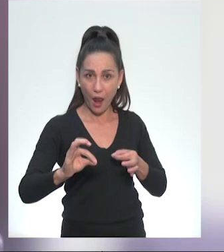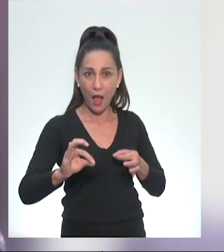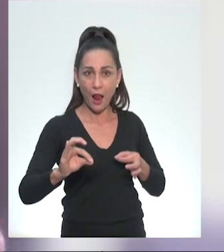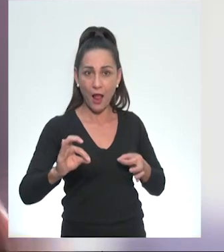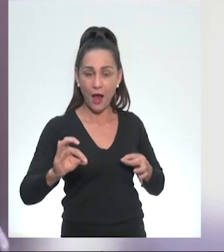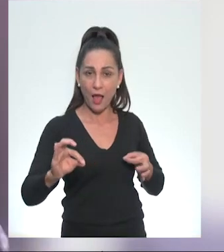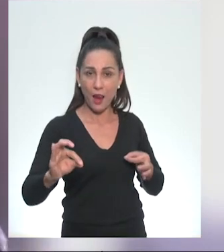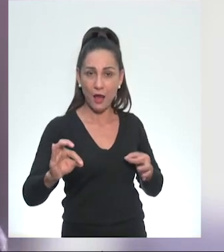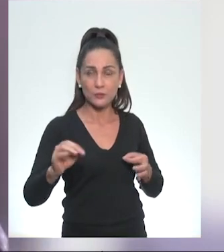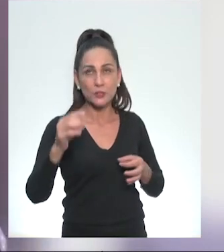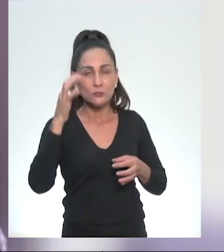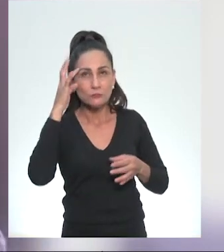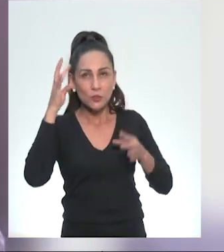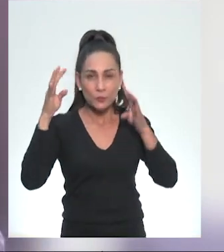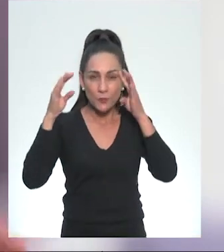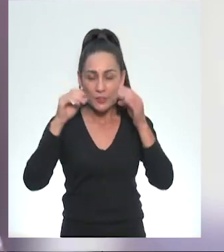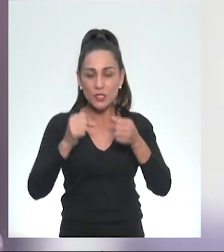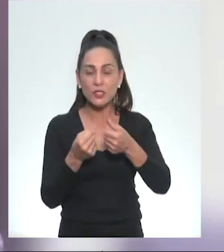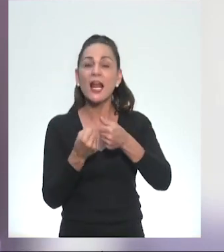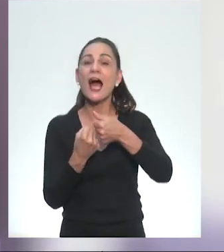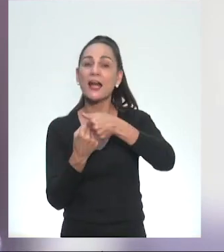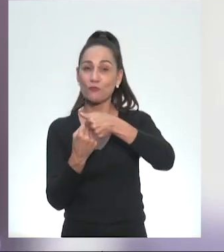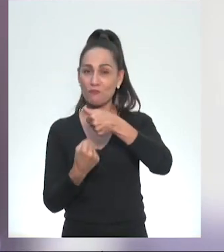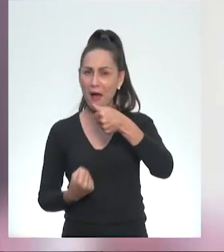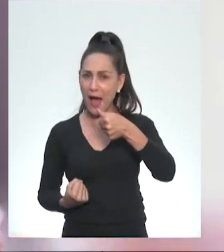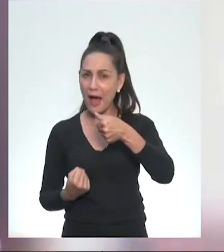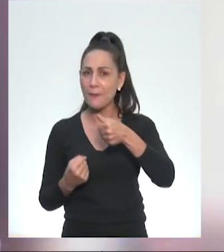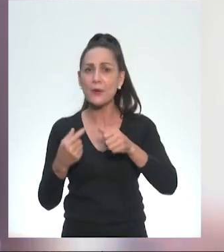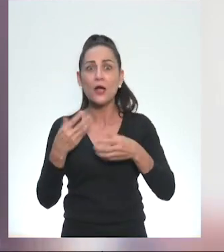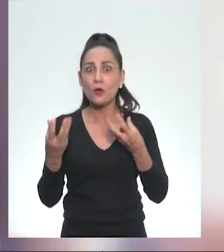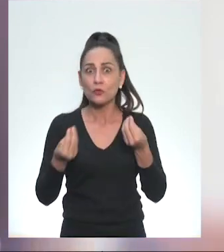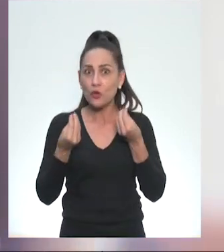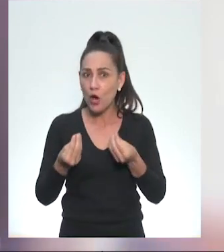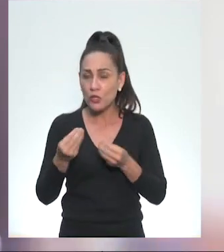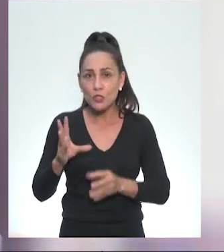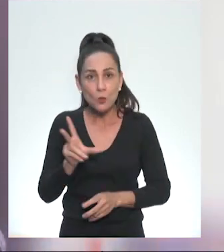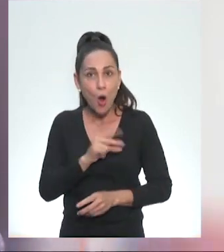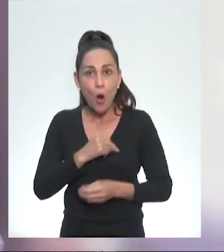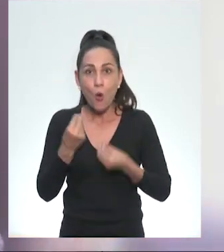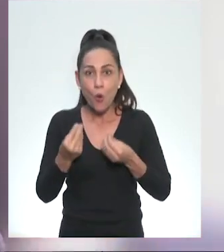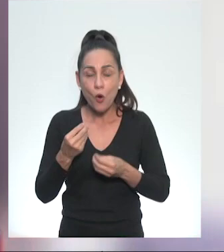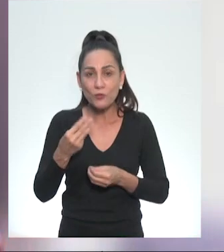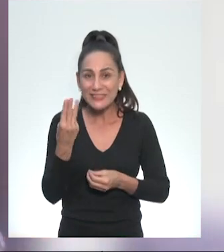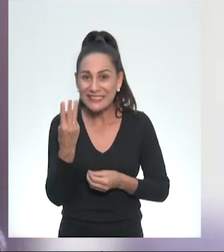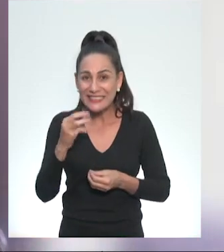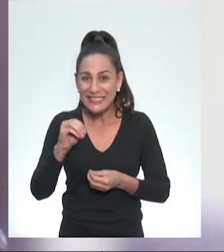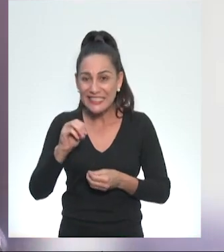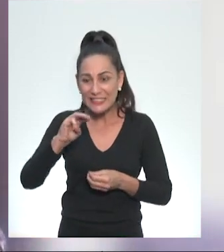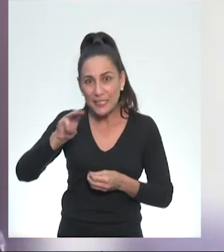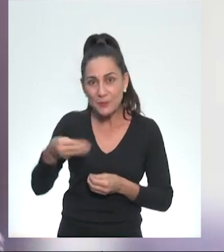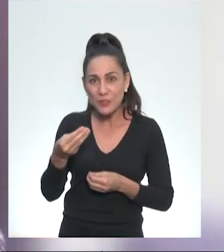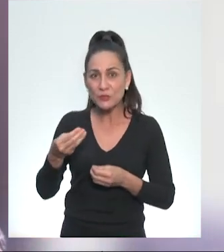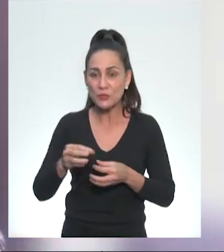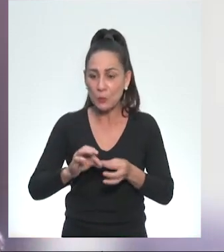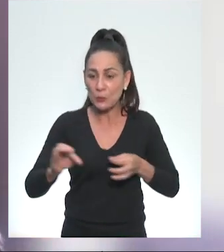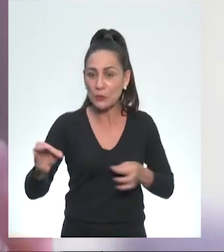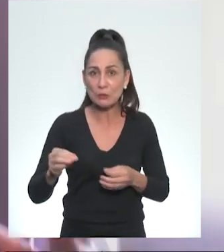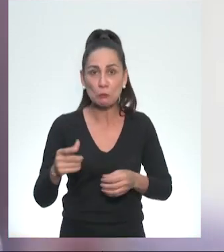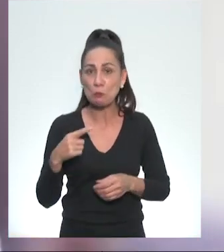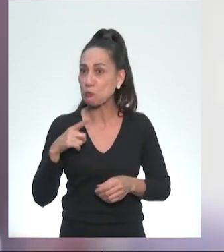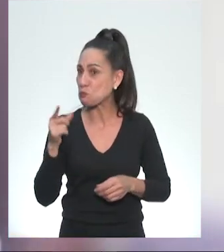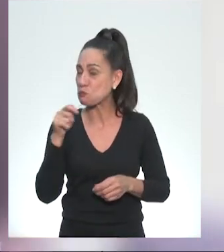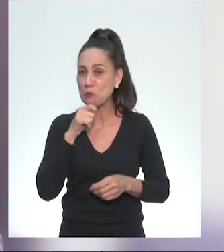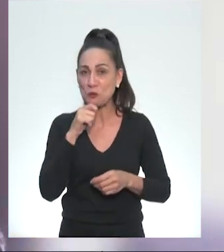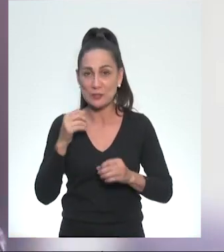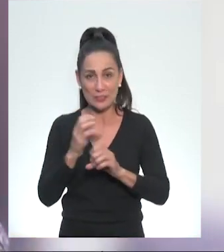milhões, então assim, quando a gente vê lá no mapinha, pensa só, 30 milhões, eu não consigo nem calcular, né? Enfim, é até o ponto de ônibus, um quilômetro, então